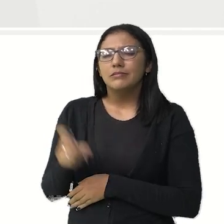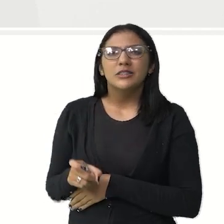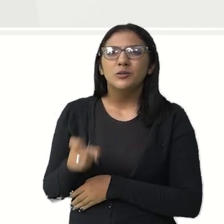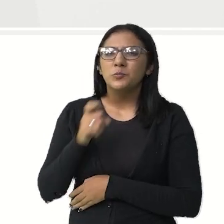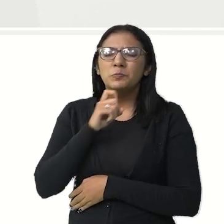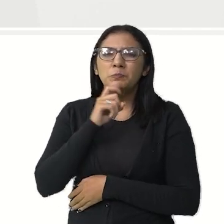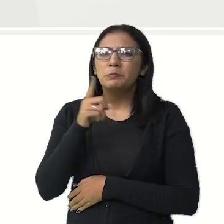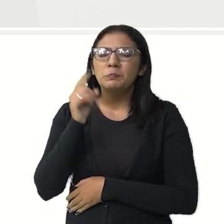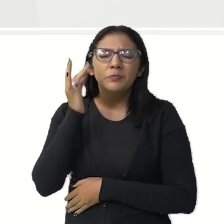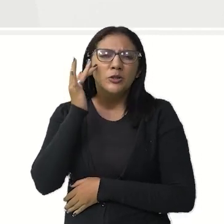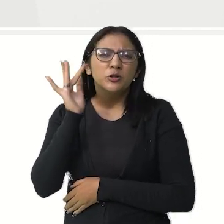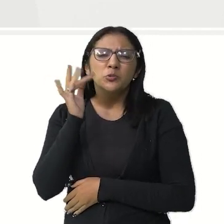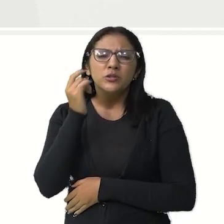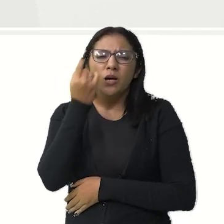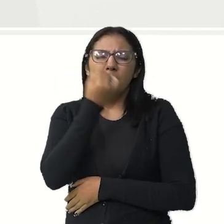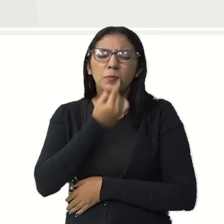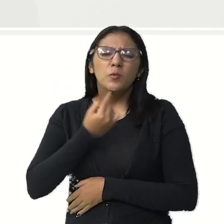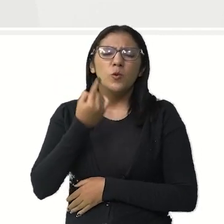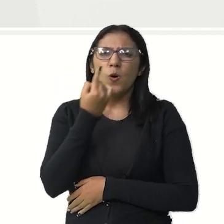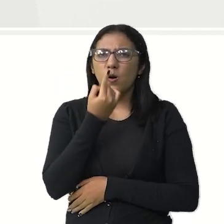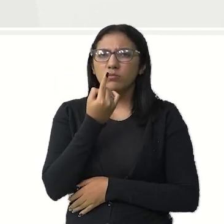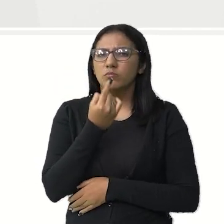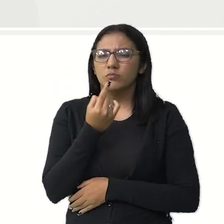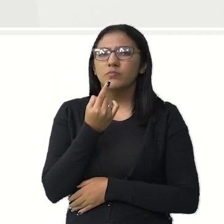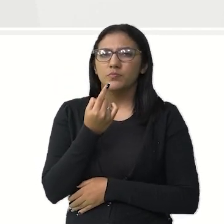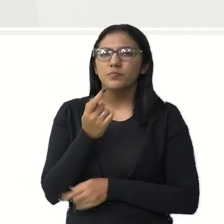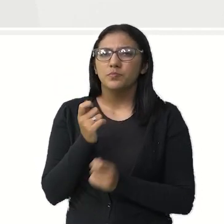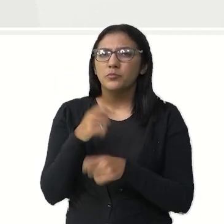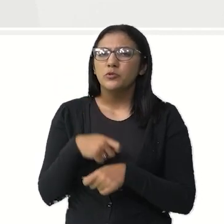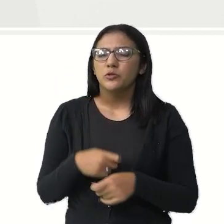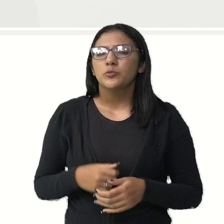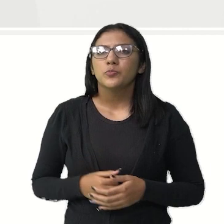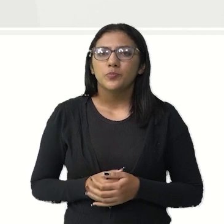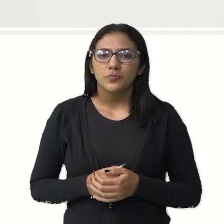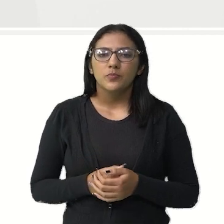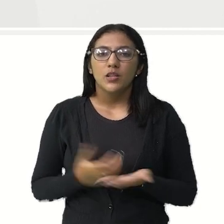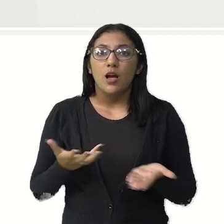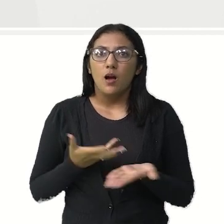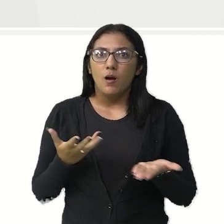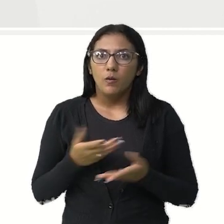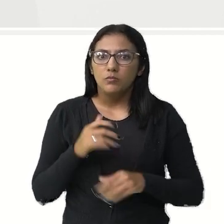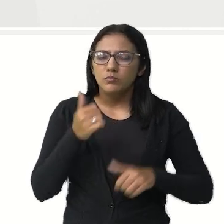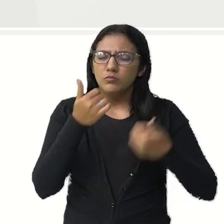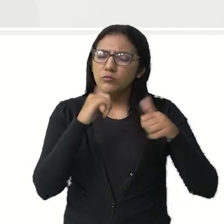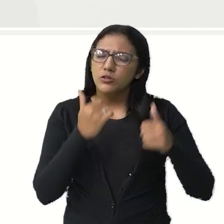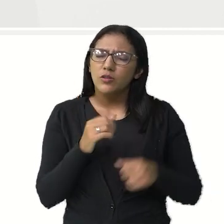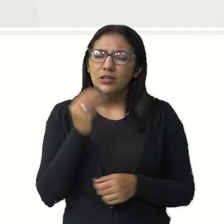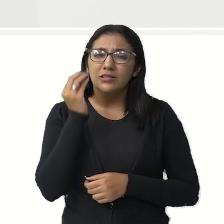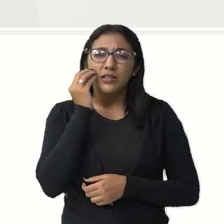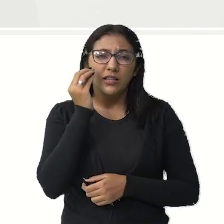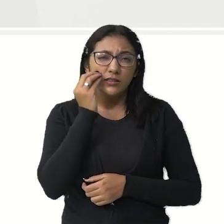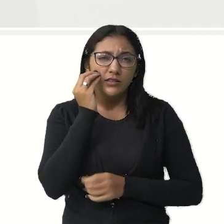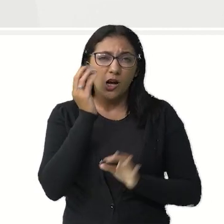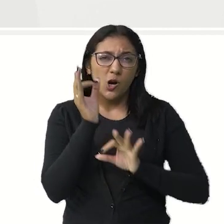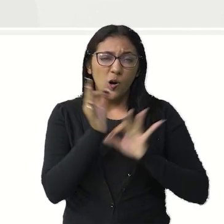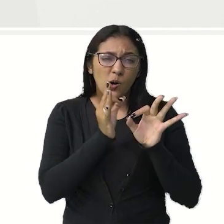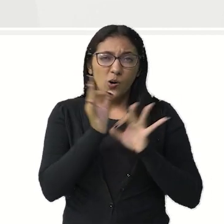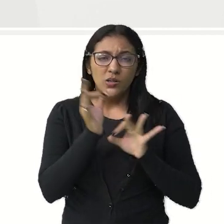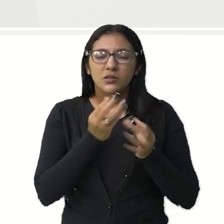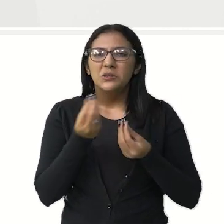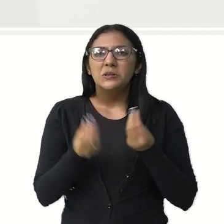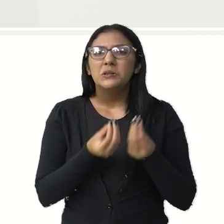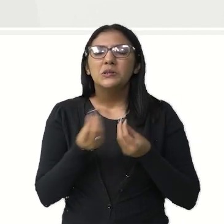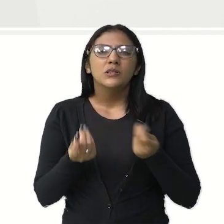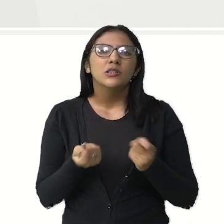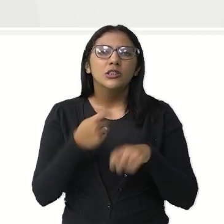x, ou então de qualquer outra letra, né, para a gente tentar aí calcular em quanto tempo